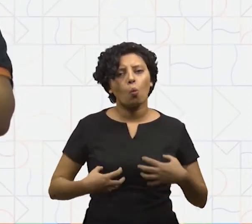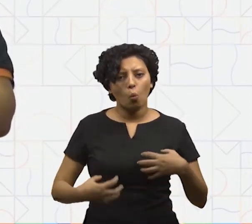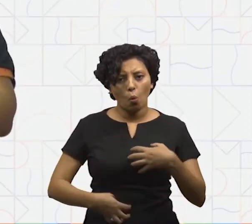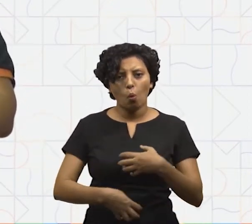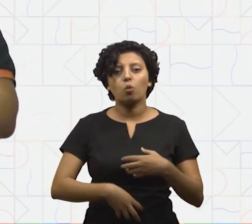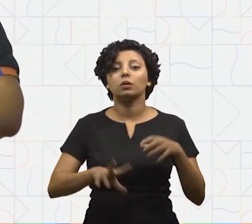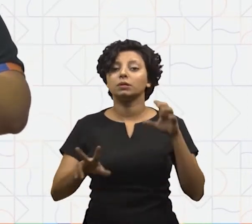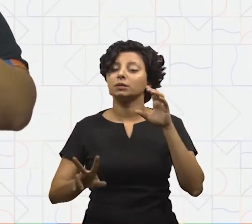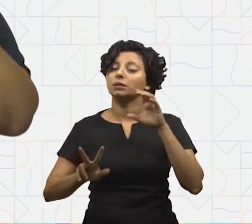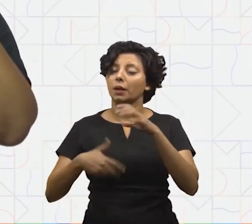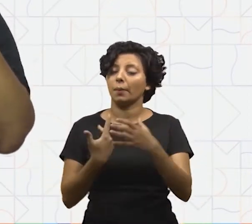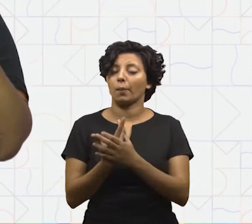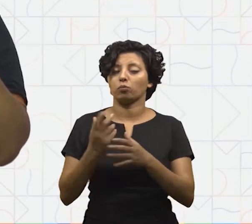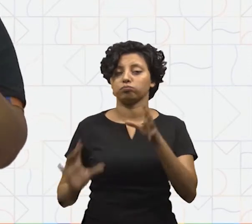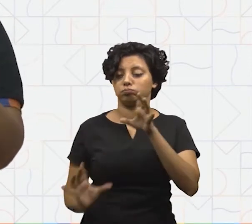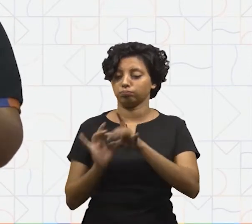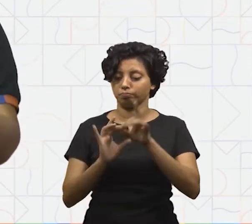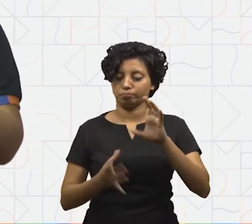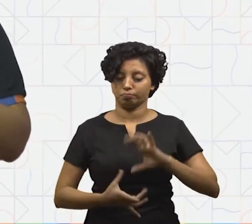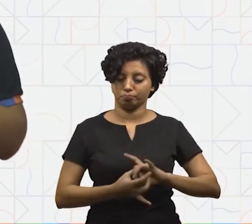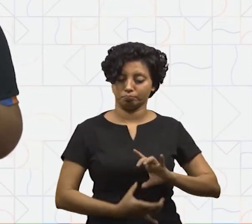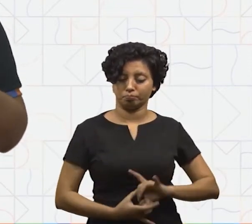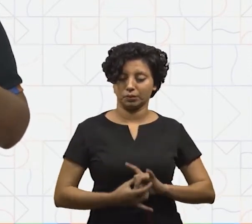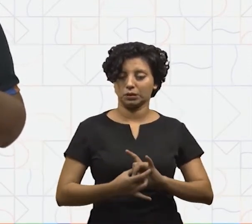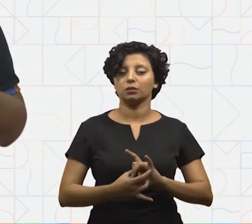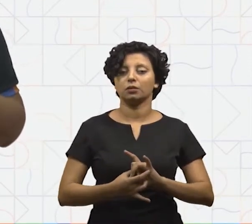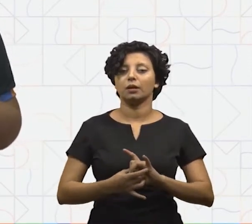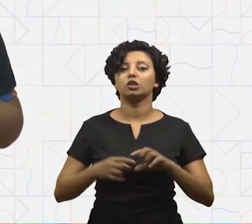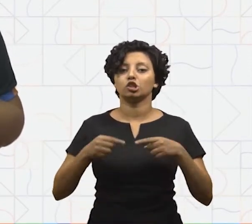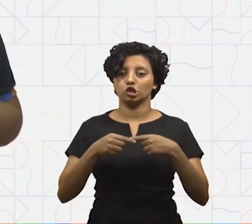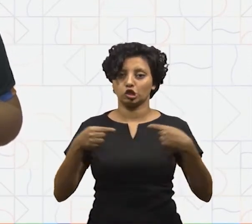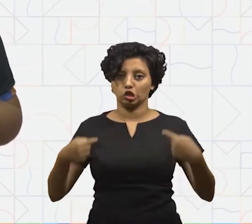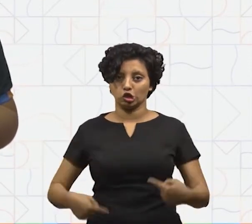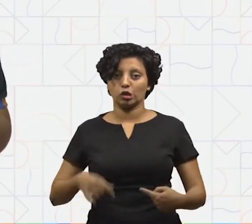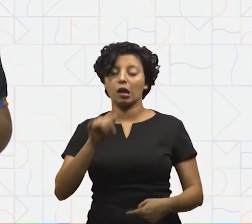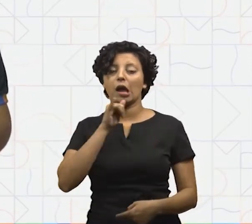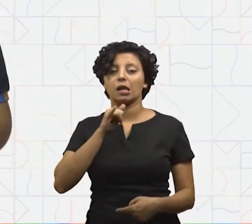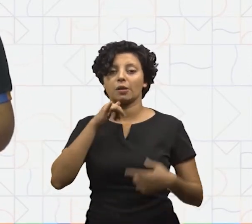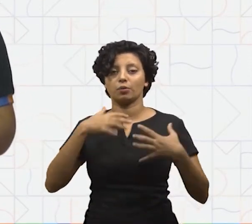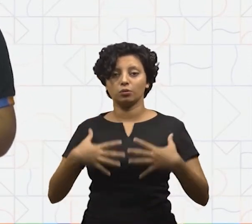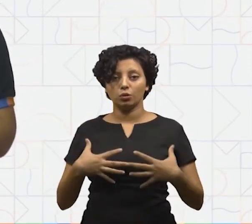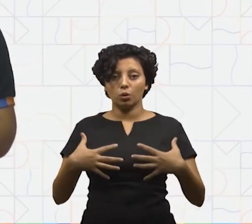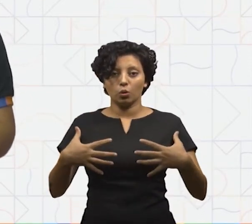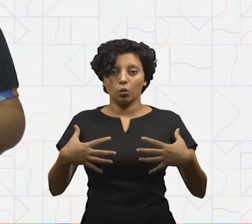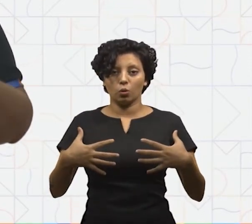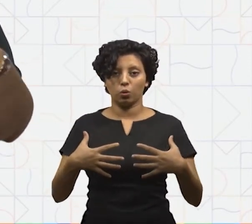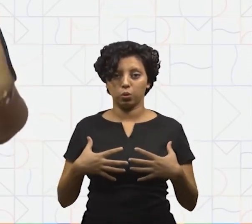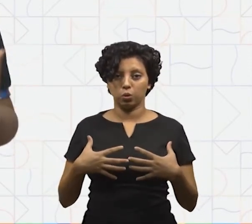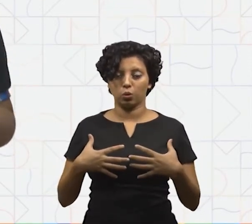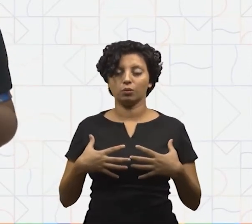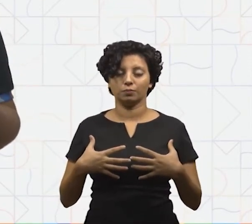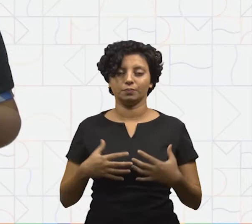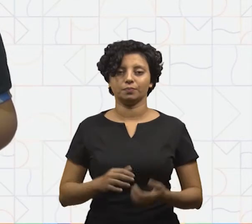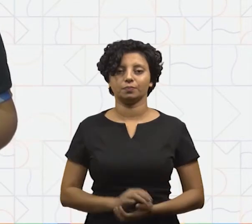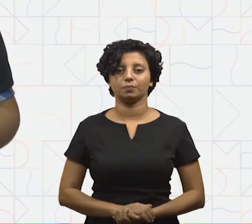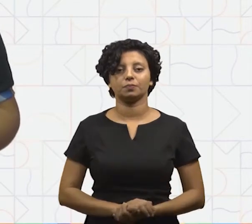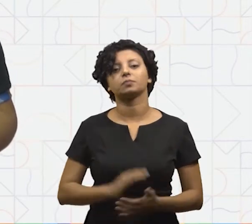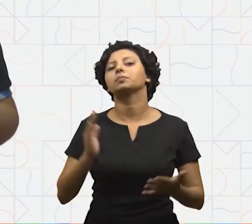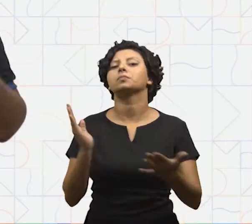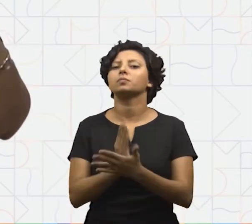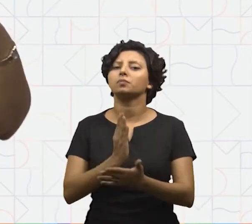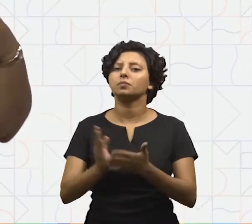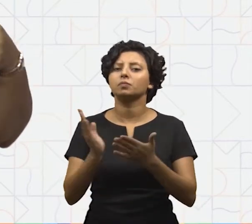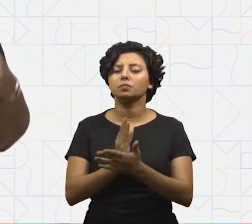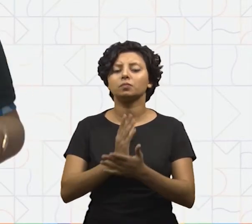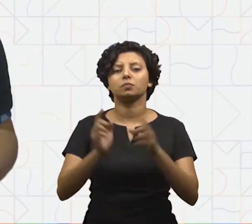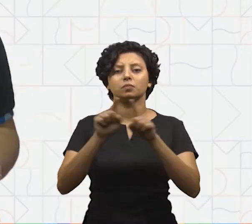os sistemas, como o sistema respiratório, que é responsável pela respiração. Alguns desses sistemas são